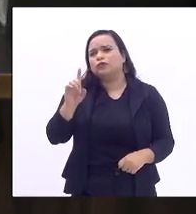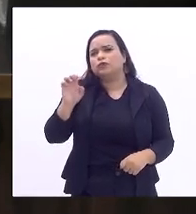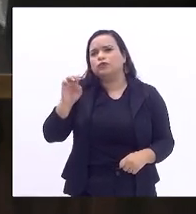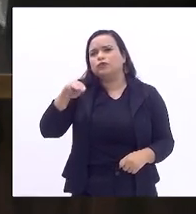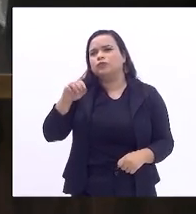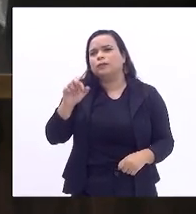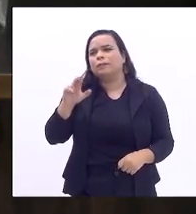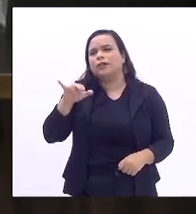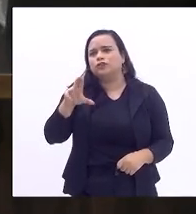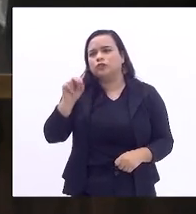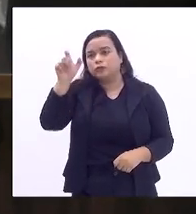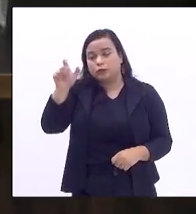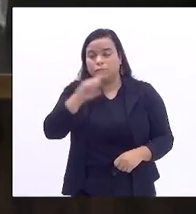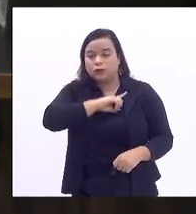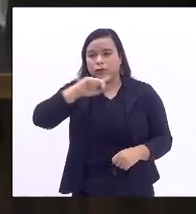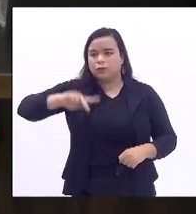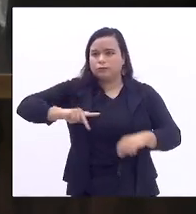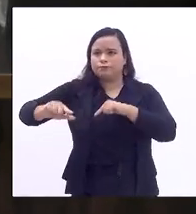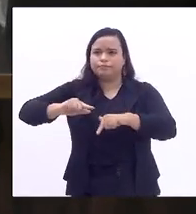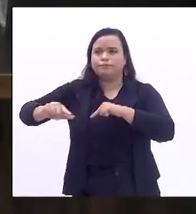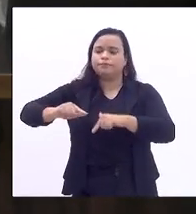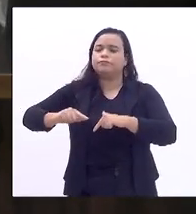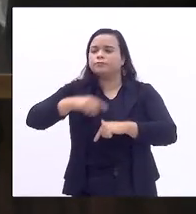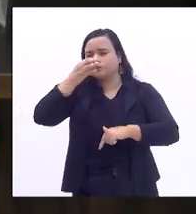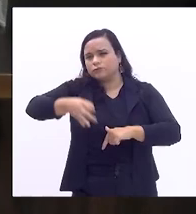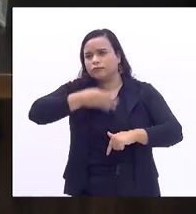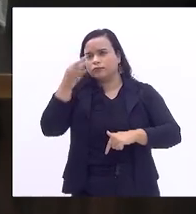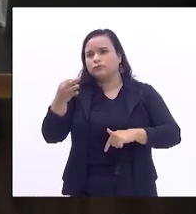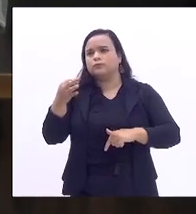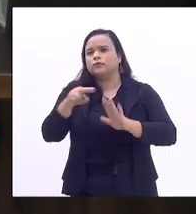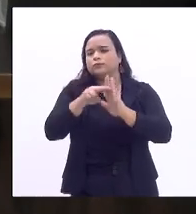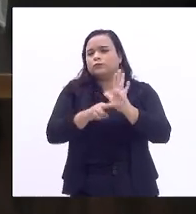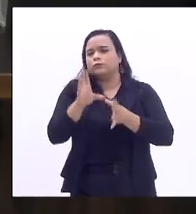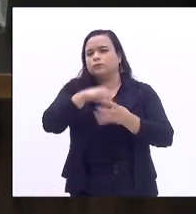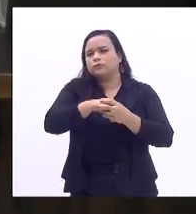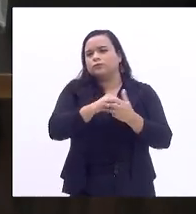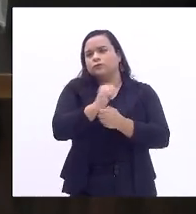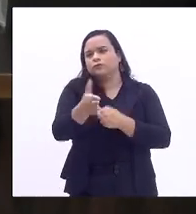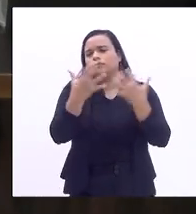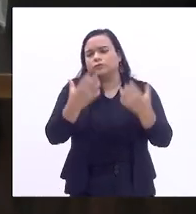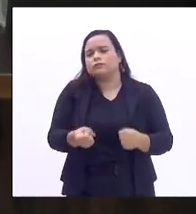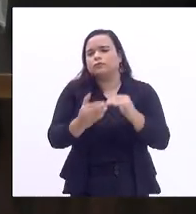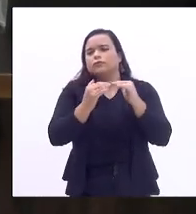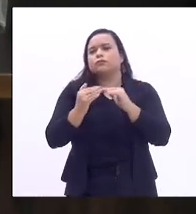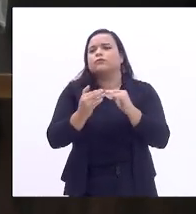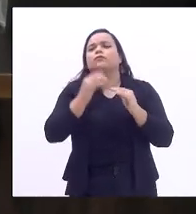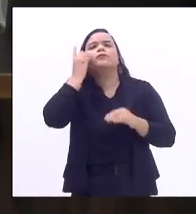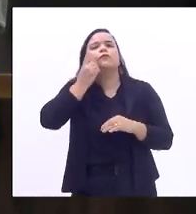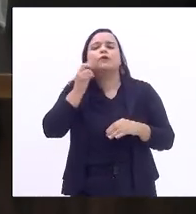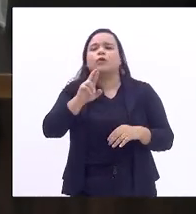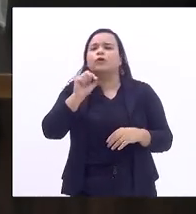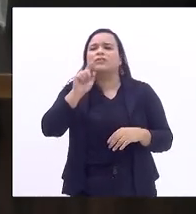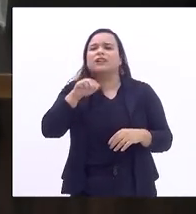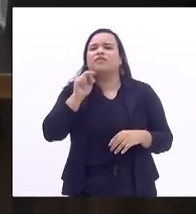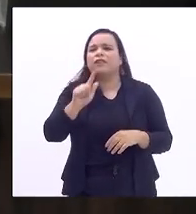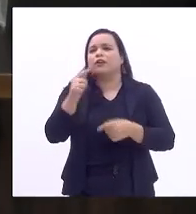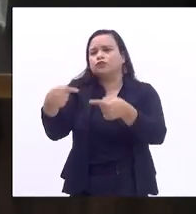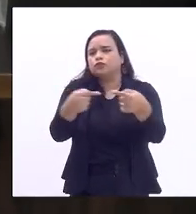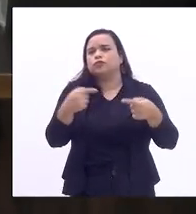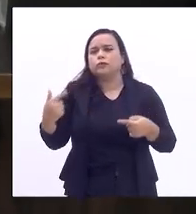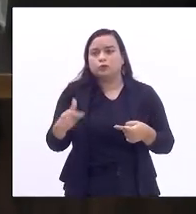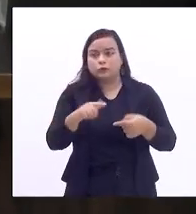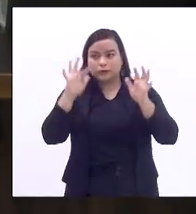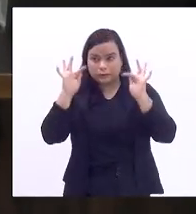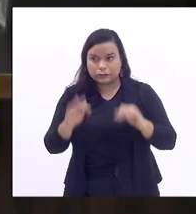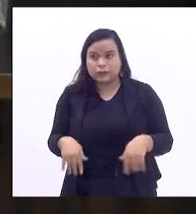Stories defensor público para está comissão de normas internas e proposições externas favorável Deputado rosenverg em discussão na Avenida que